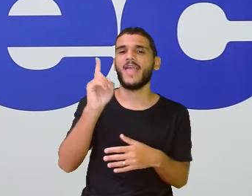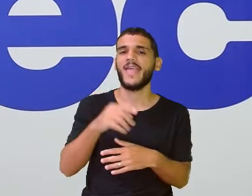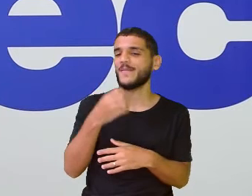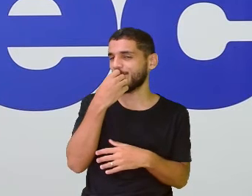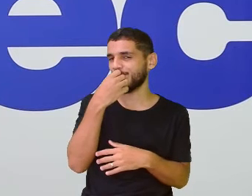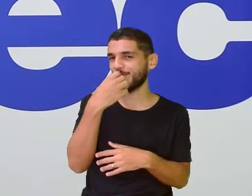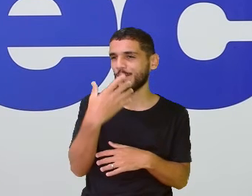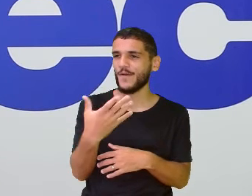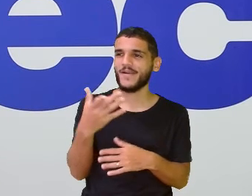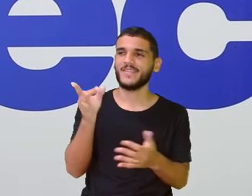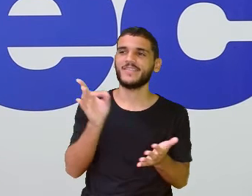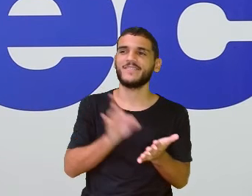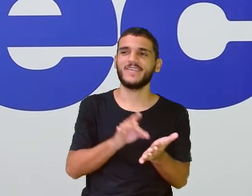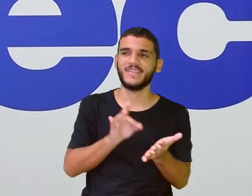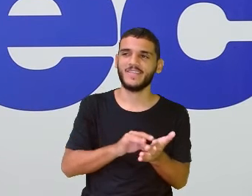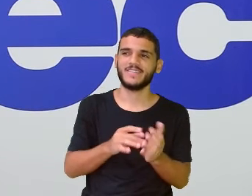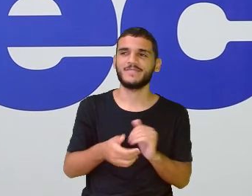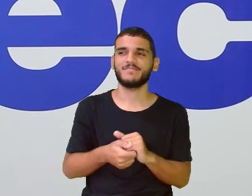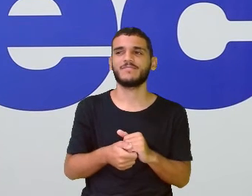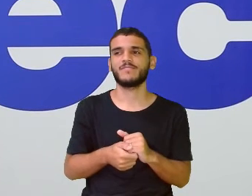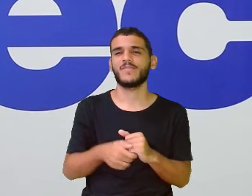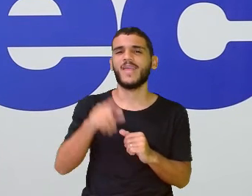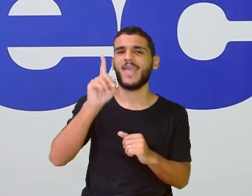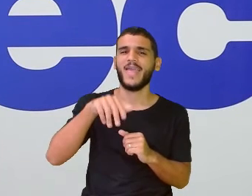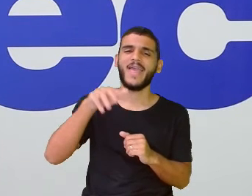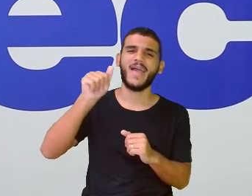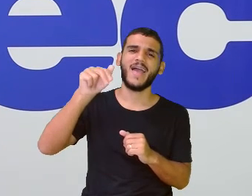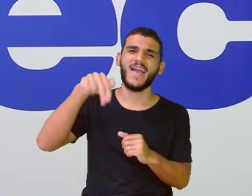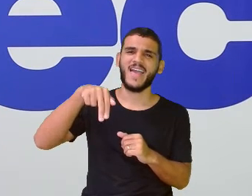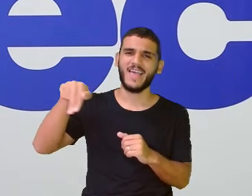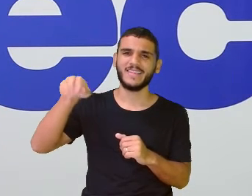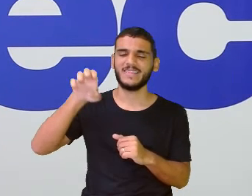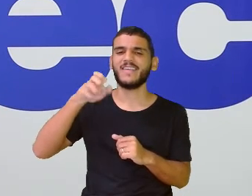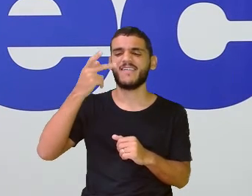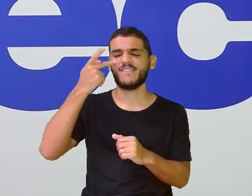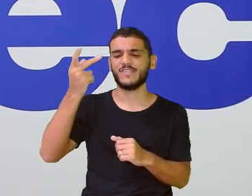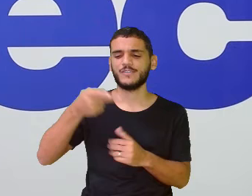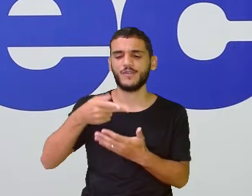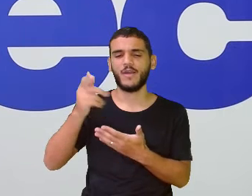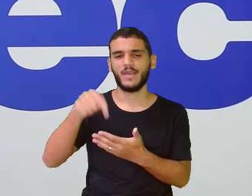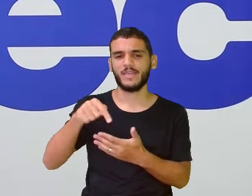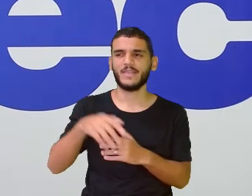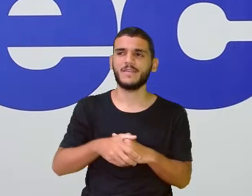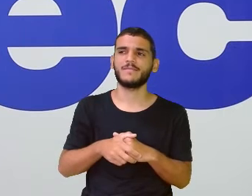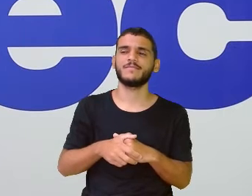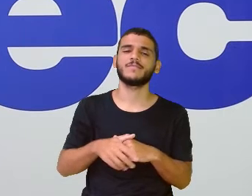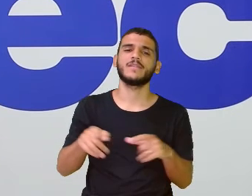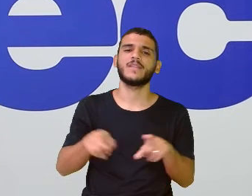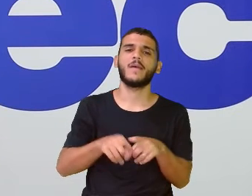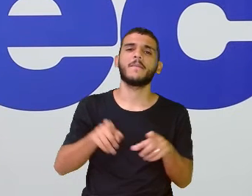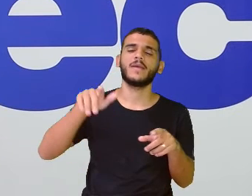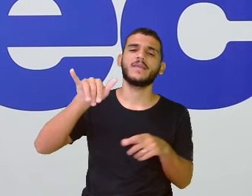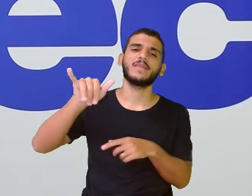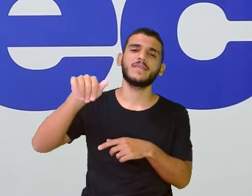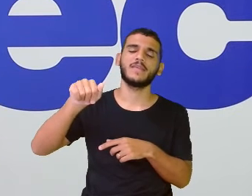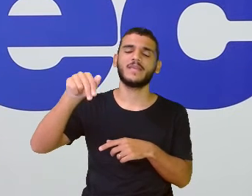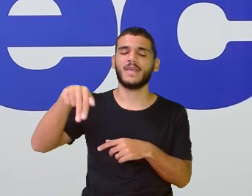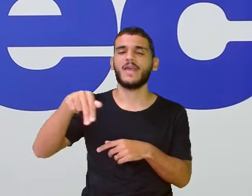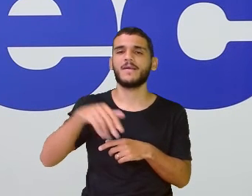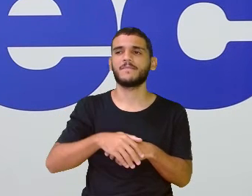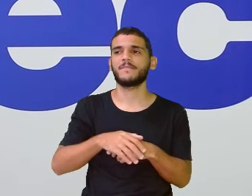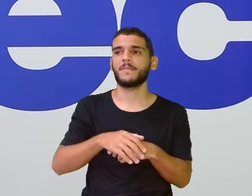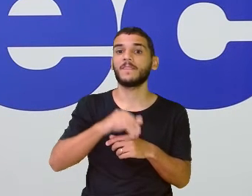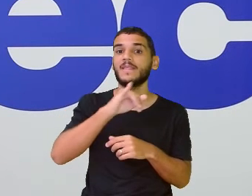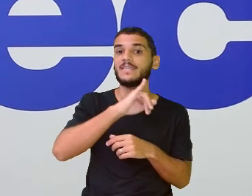boa. Será que essa Anne que está aí no chat é a Anne que nos visitou, hein? Ian também está aqui. E aí, Anne? Se for você